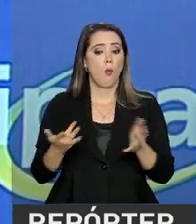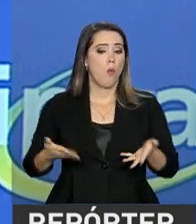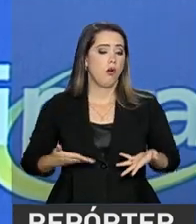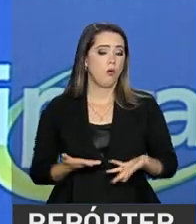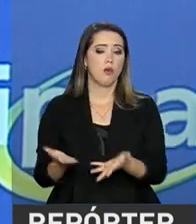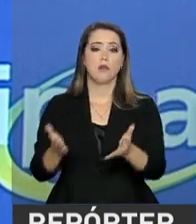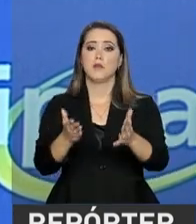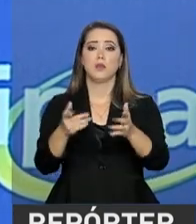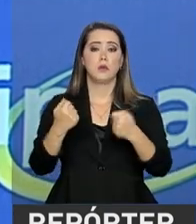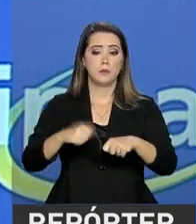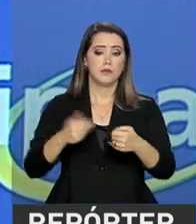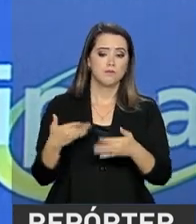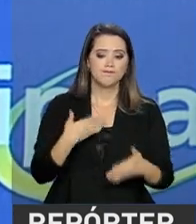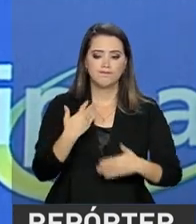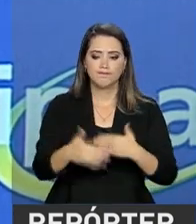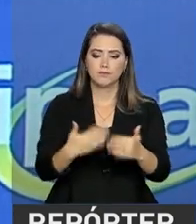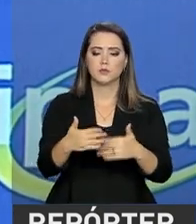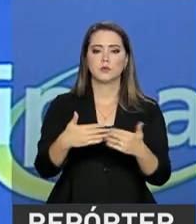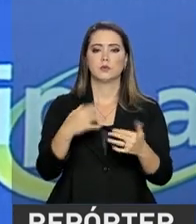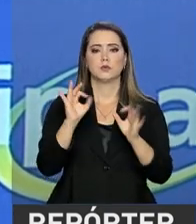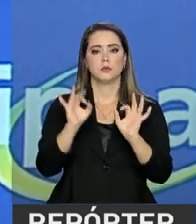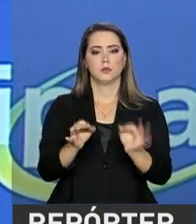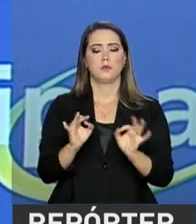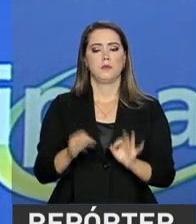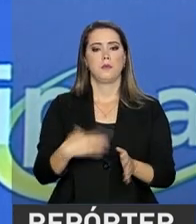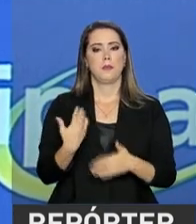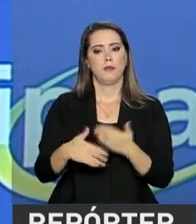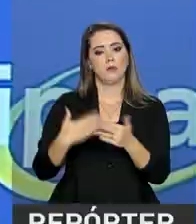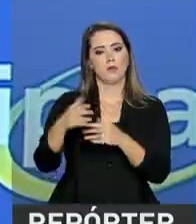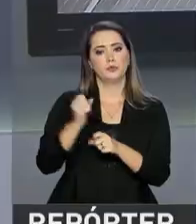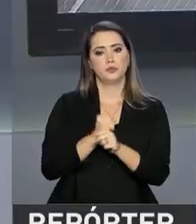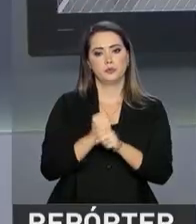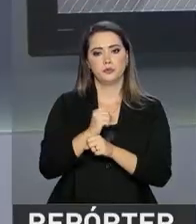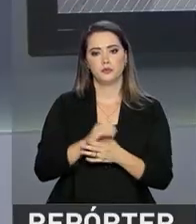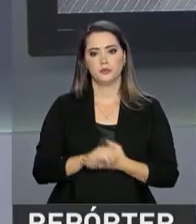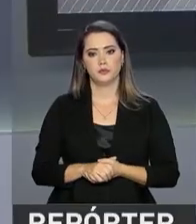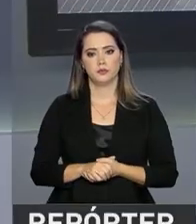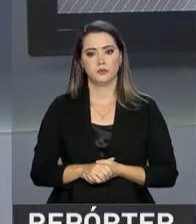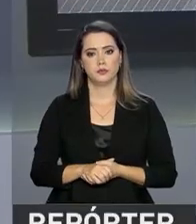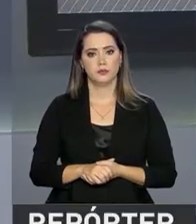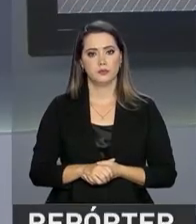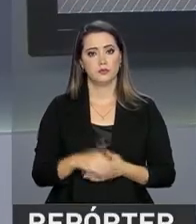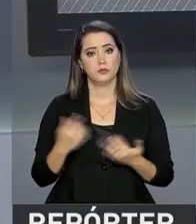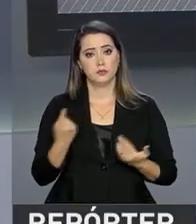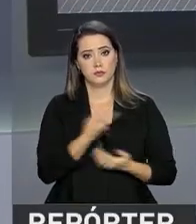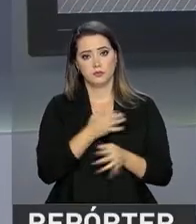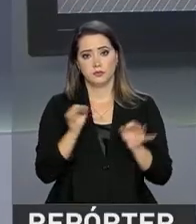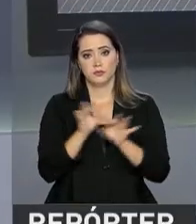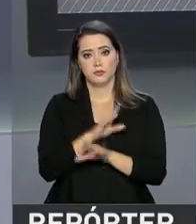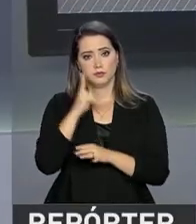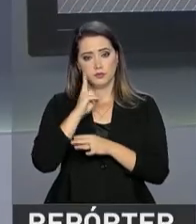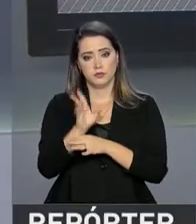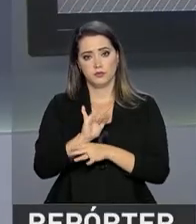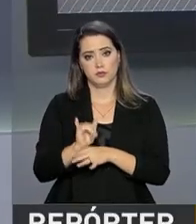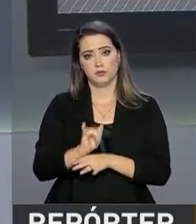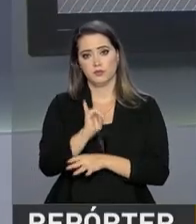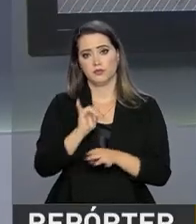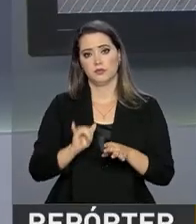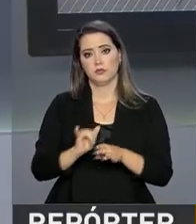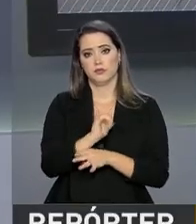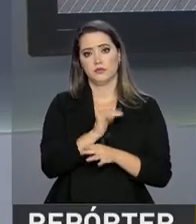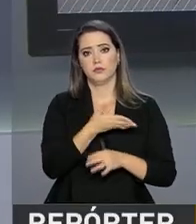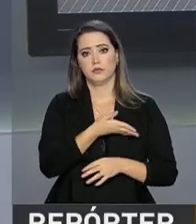necessárias para a gente ter um desenvolvimento sustentável ao longo dos anos. Bom, nós ficamos por aqui. Você pode rever